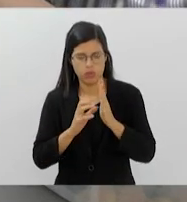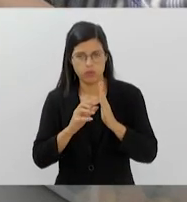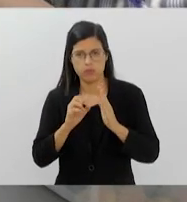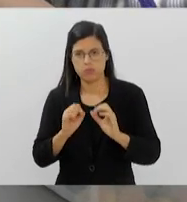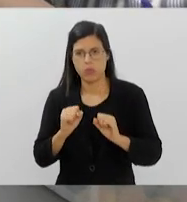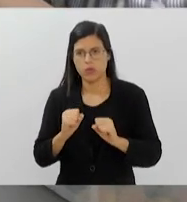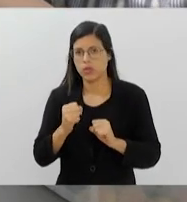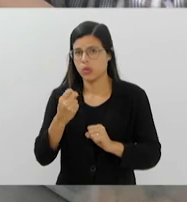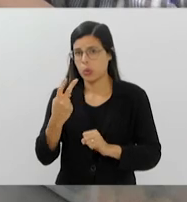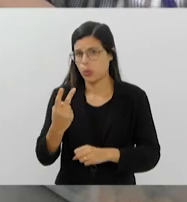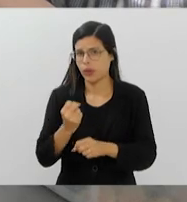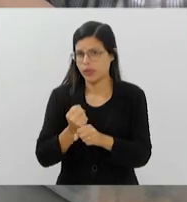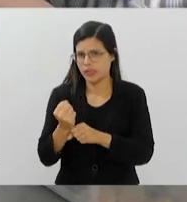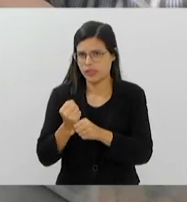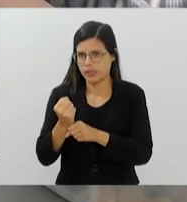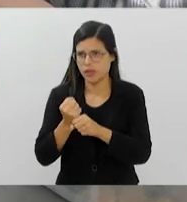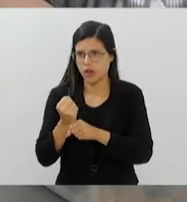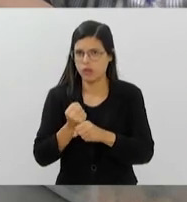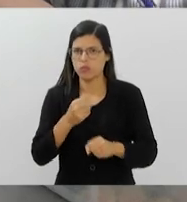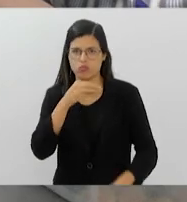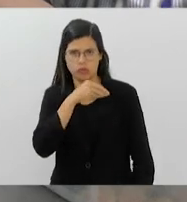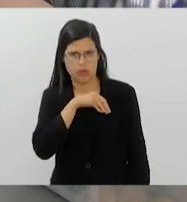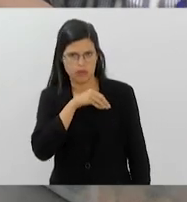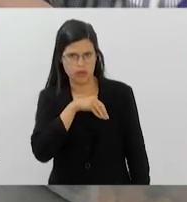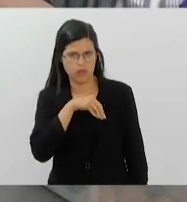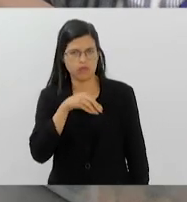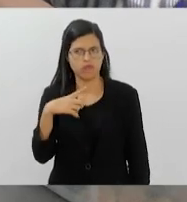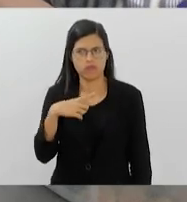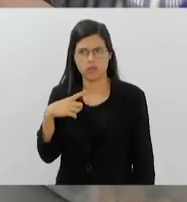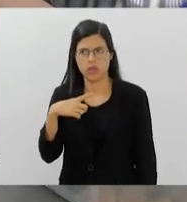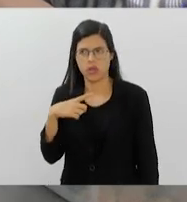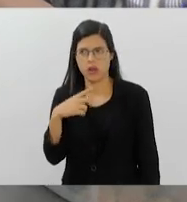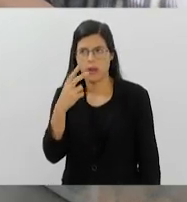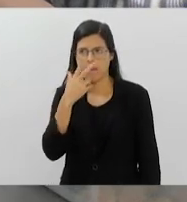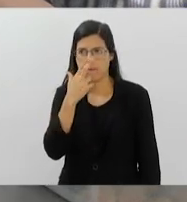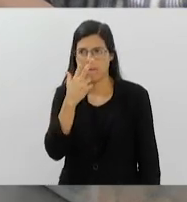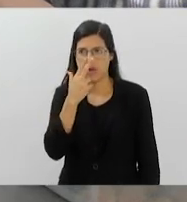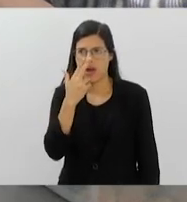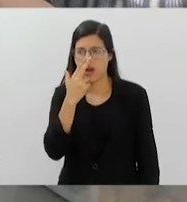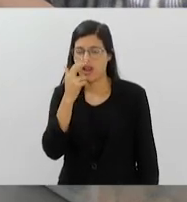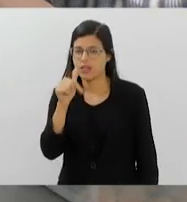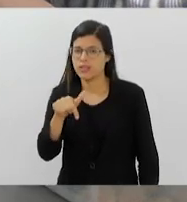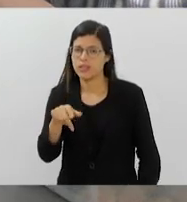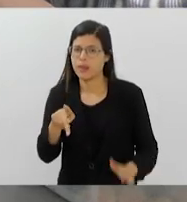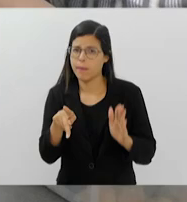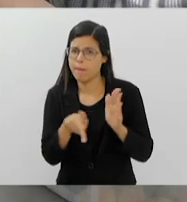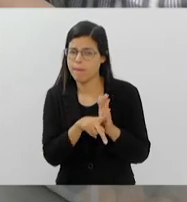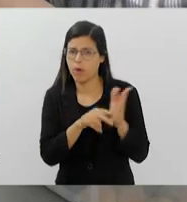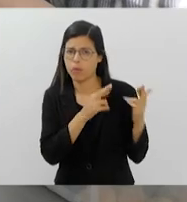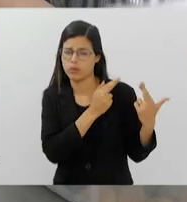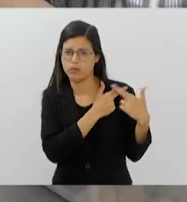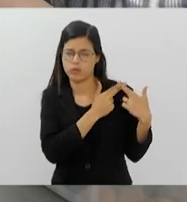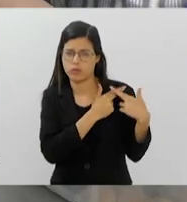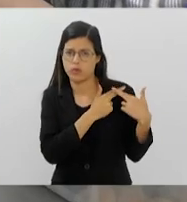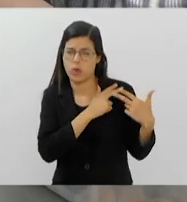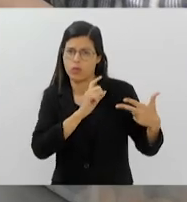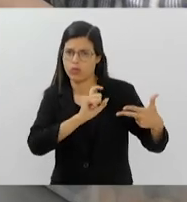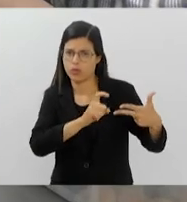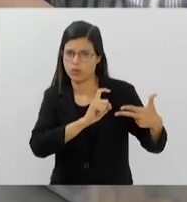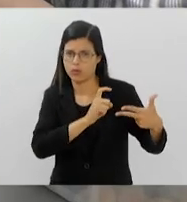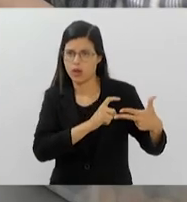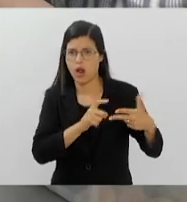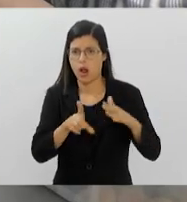2 anos mediante remuneração. Parece que é matéria de competência do Poder Executivo. A lei que ele pretende alterar